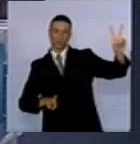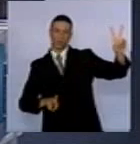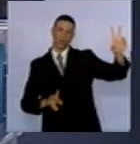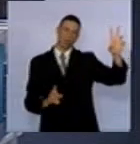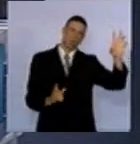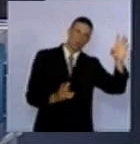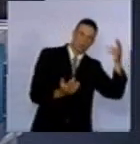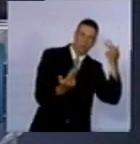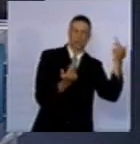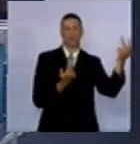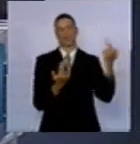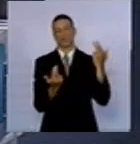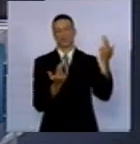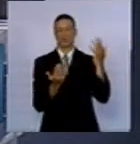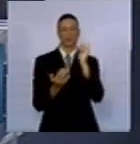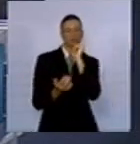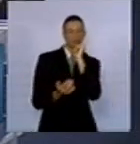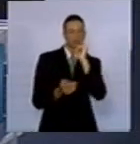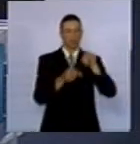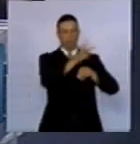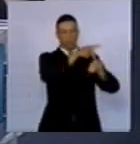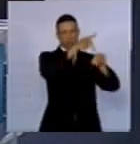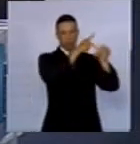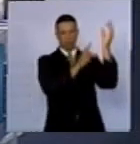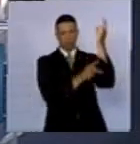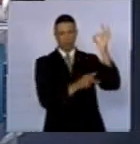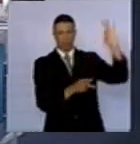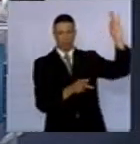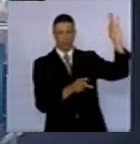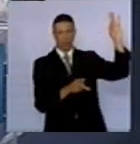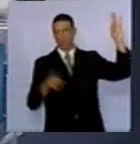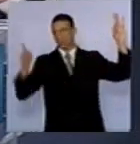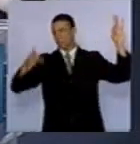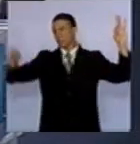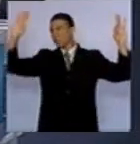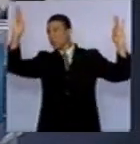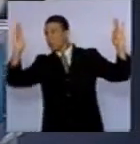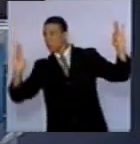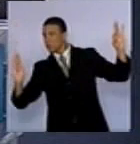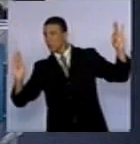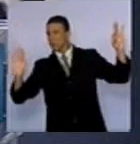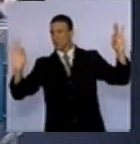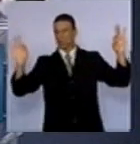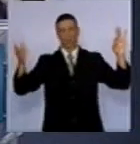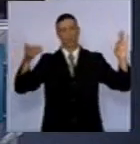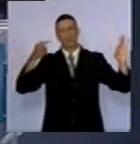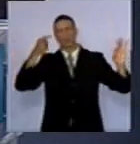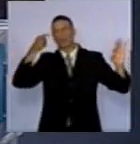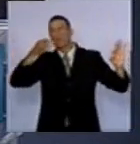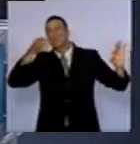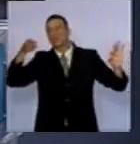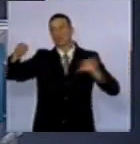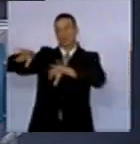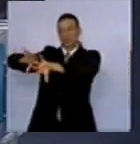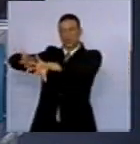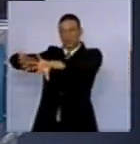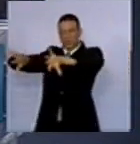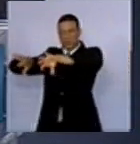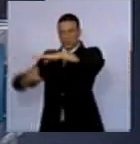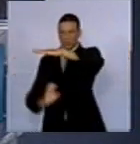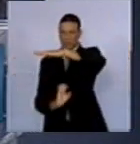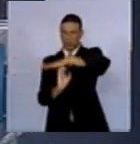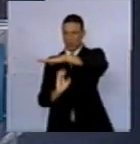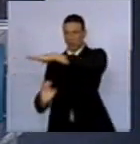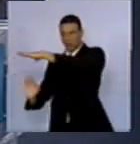semelhante em que Pese a França tenha assim como o Brasil tá propondo uma separação daquele que cuida do